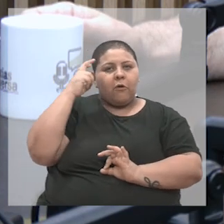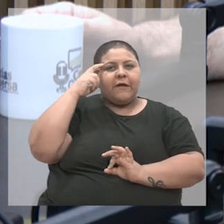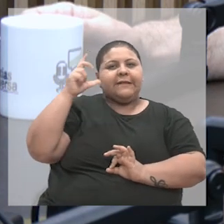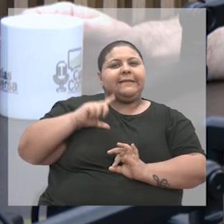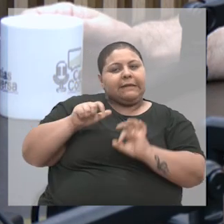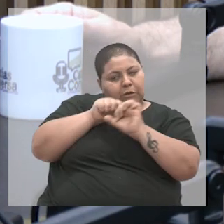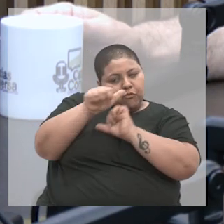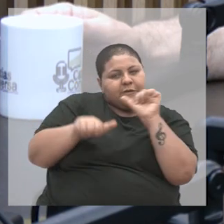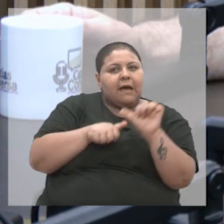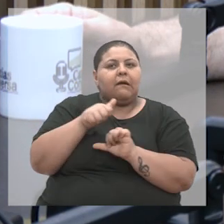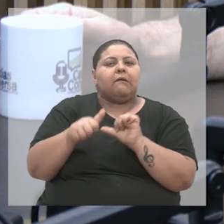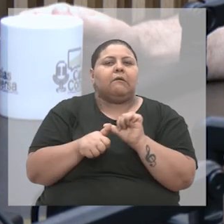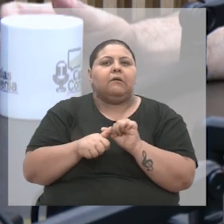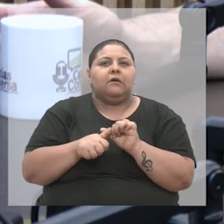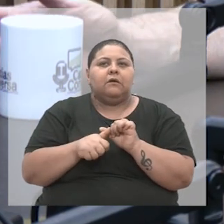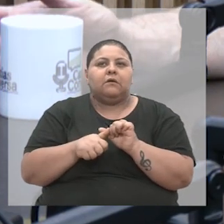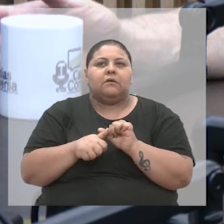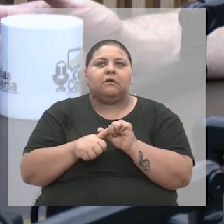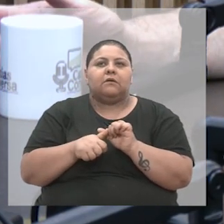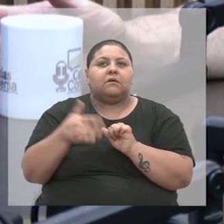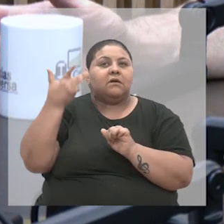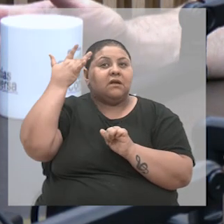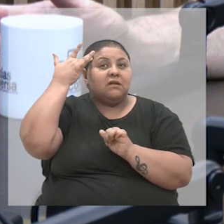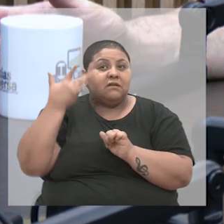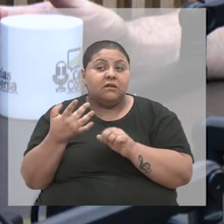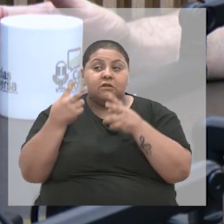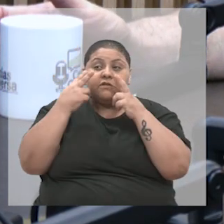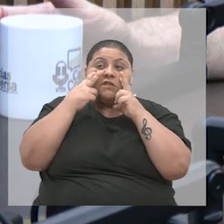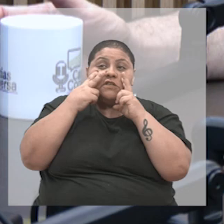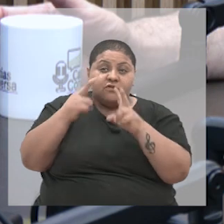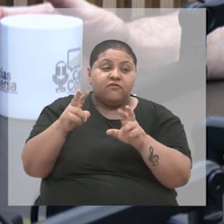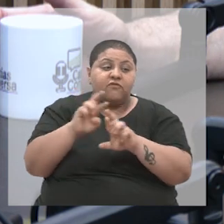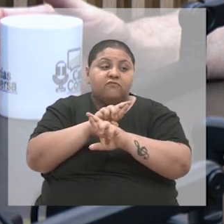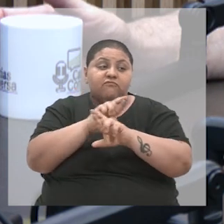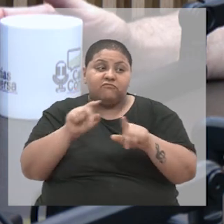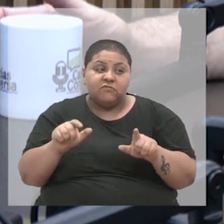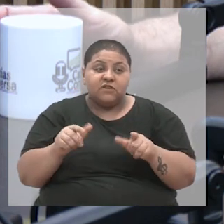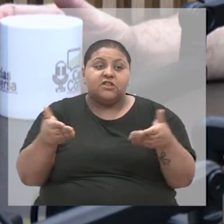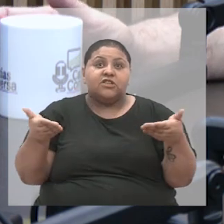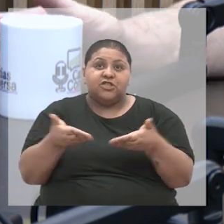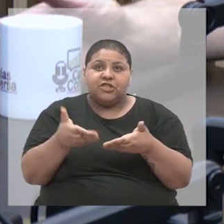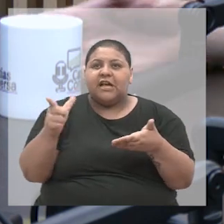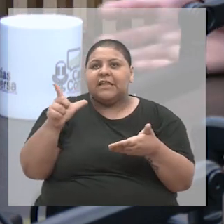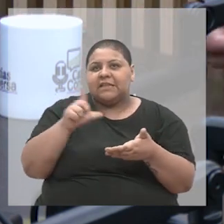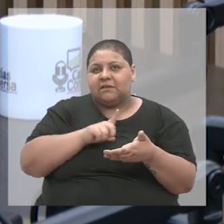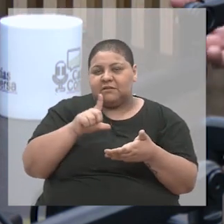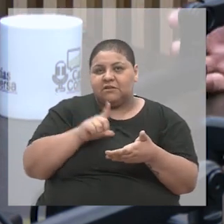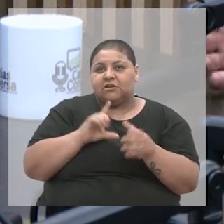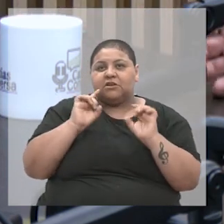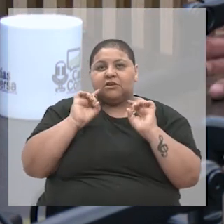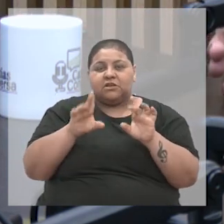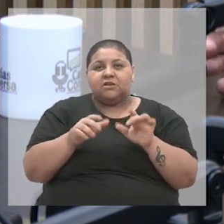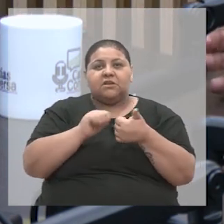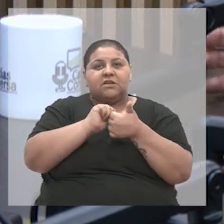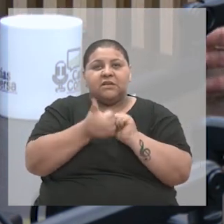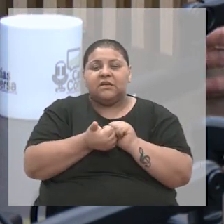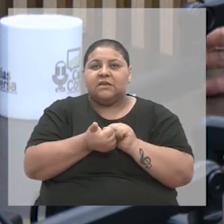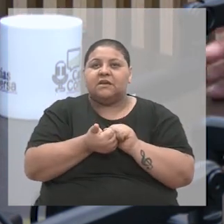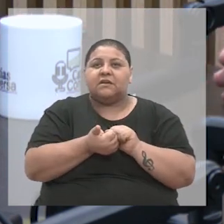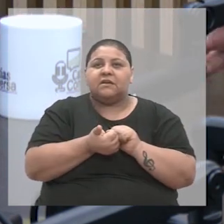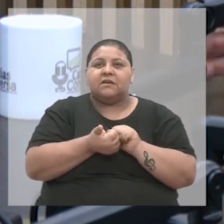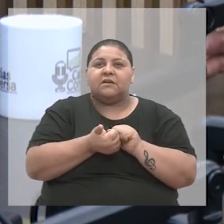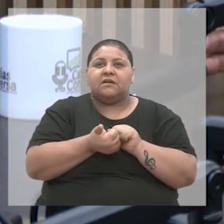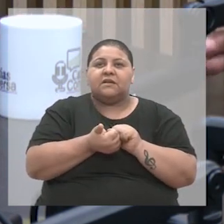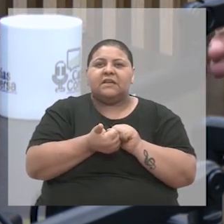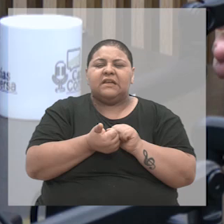isso. Eu não sei se vou ver alguma coisa diferente do que a gente tem aí, né? Só que o esporte é